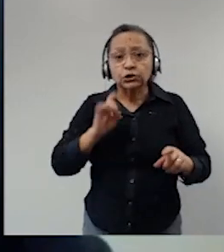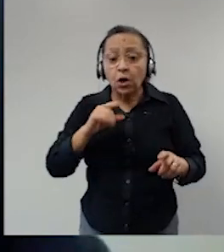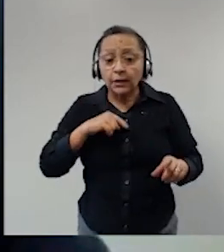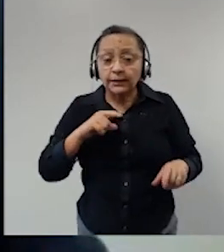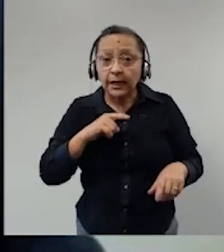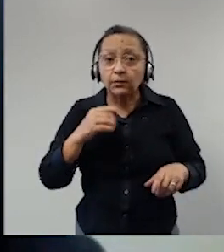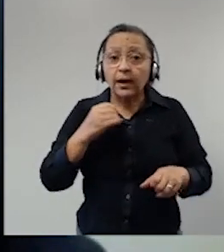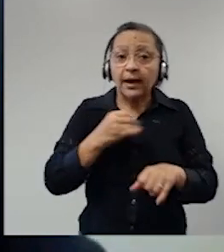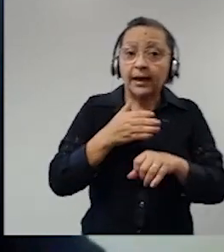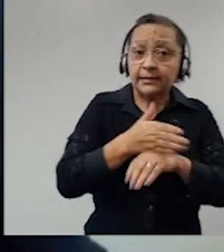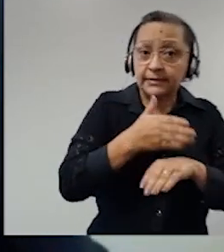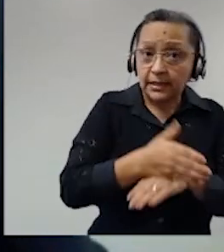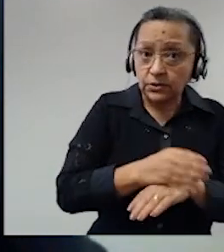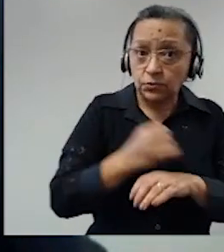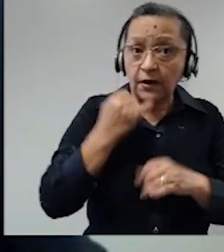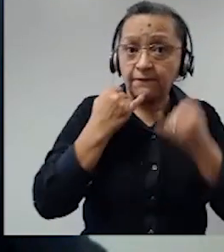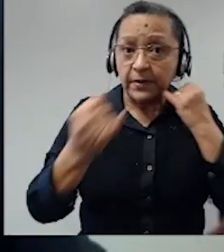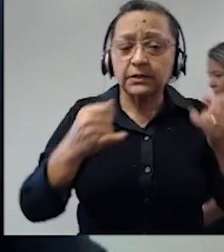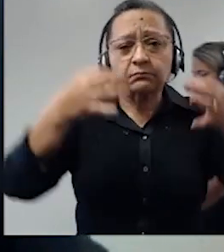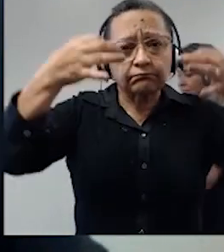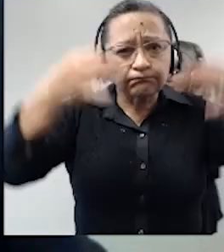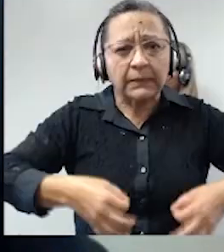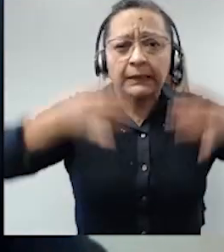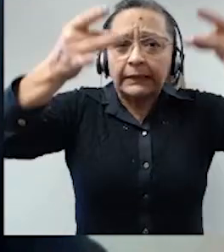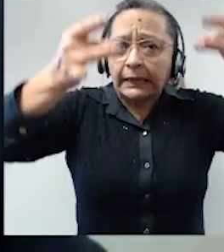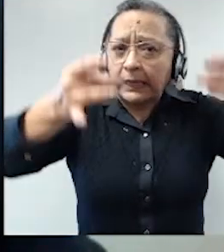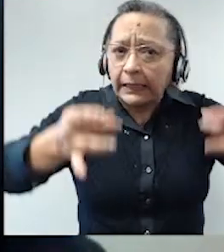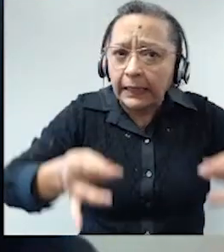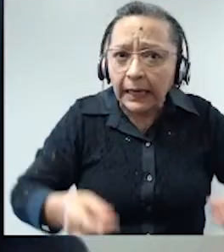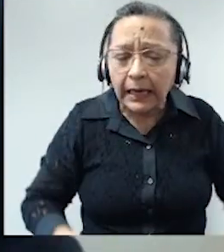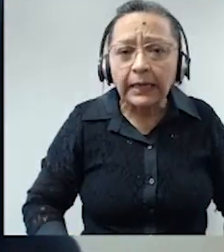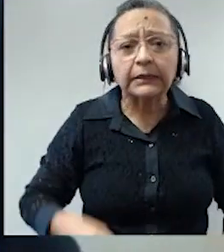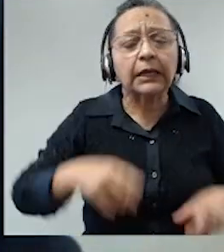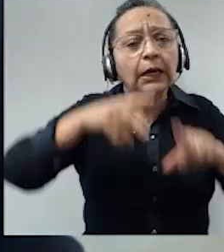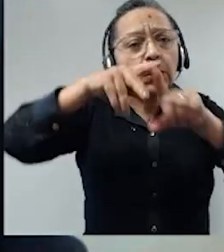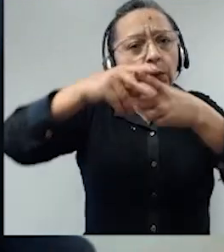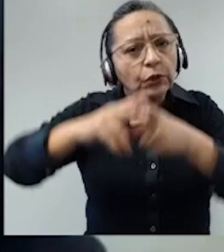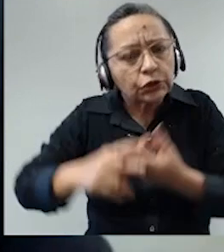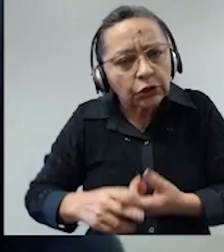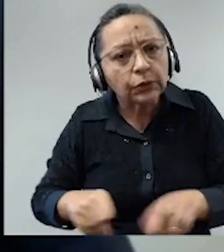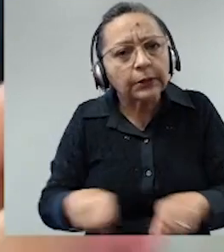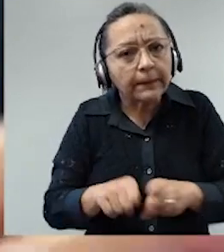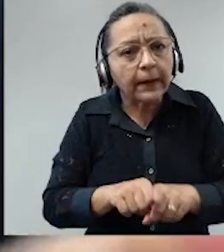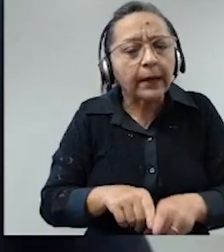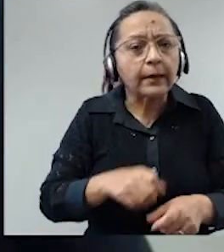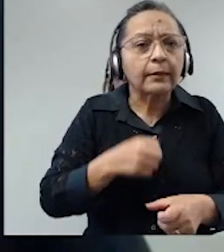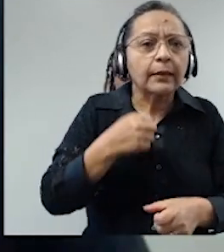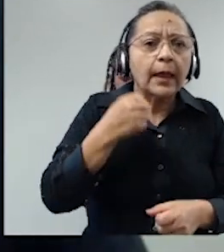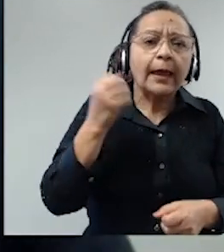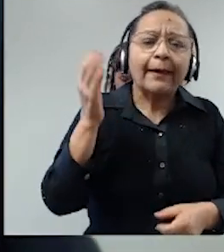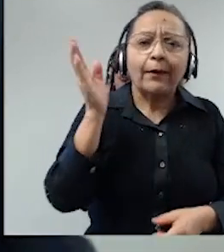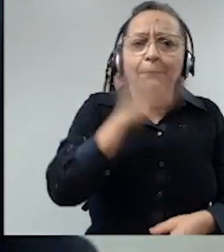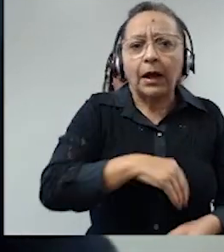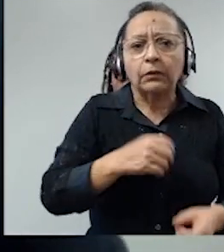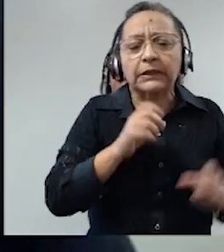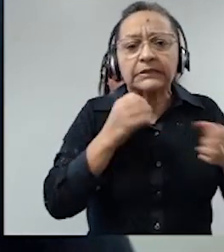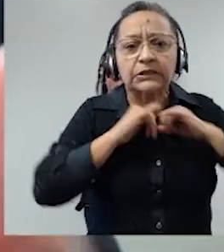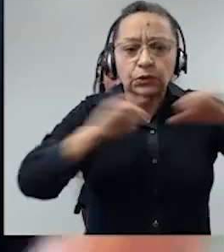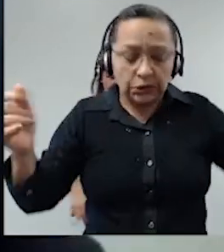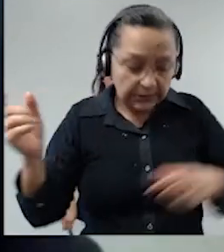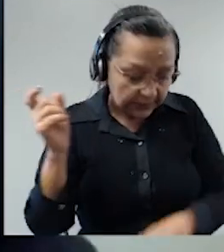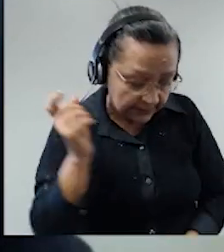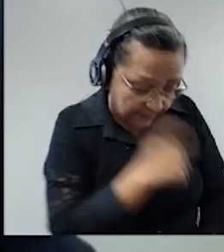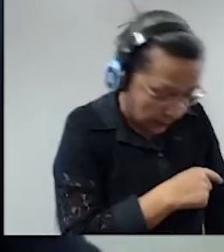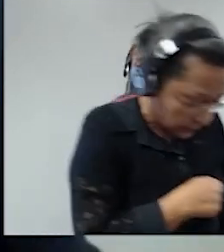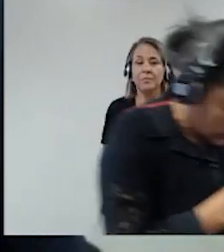à informação precisa, detalhada, corrigindo, inclusive, o mal dos fake news, que já foi abordado em